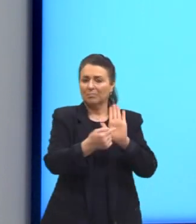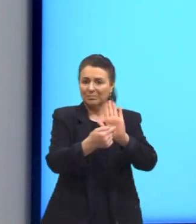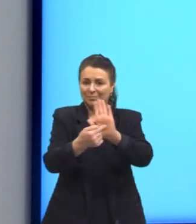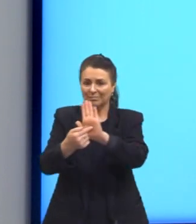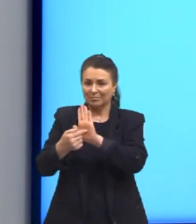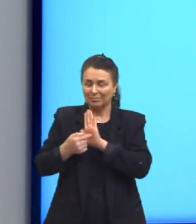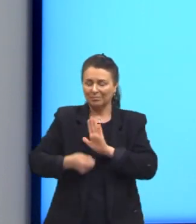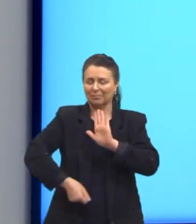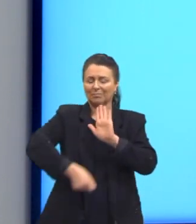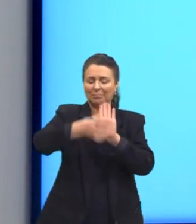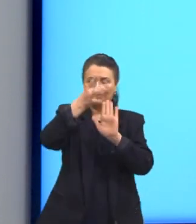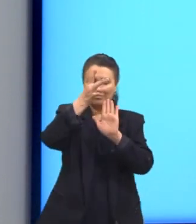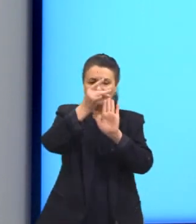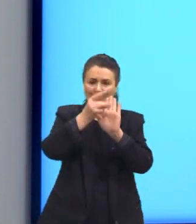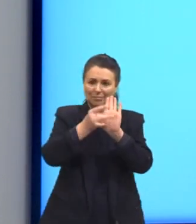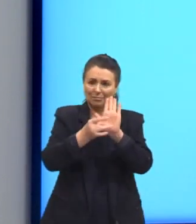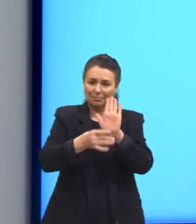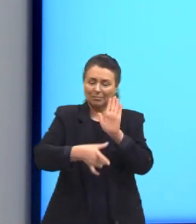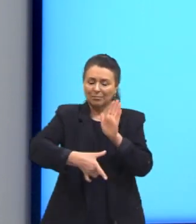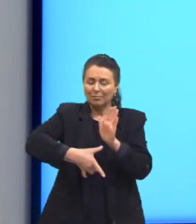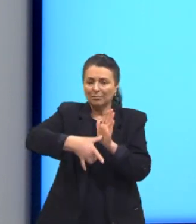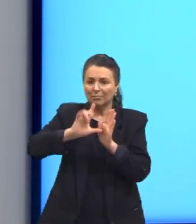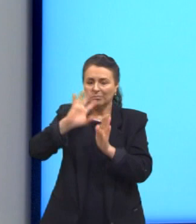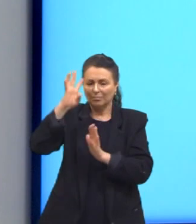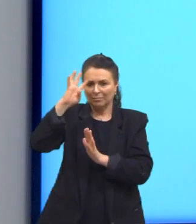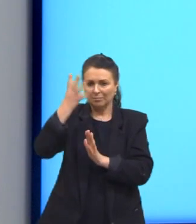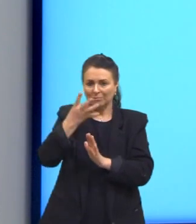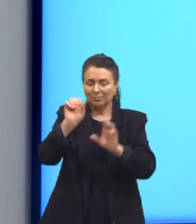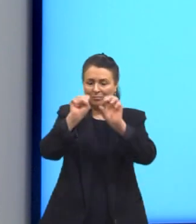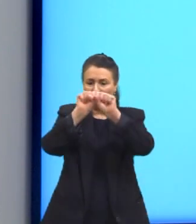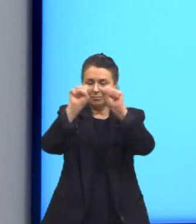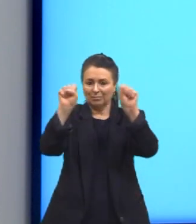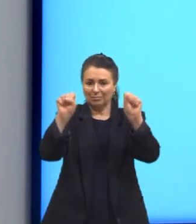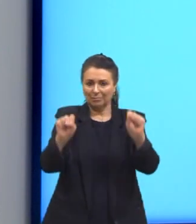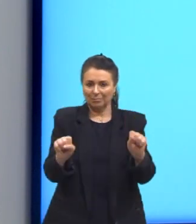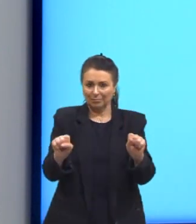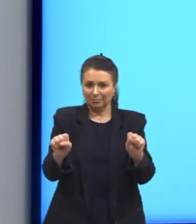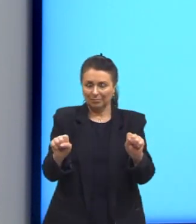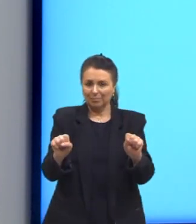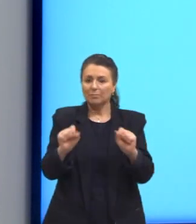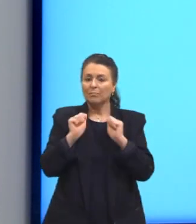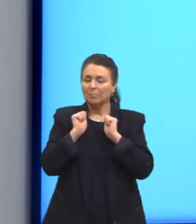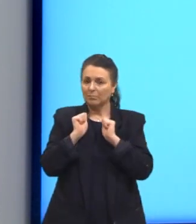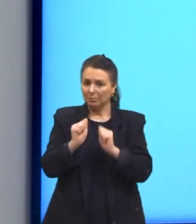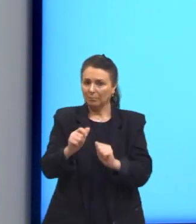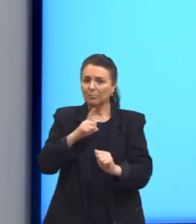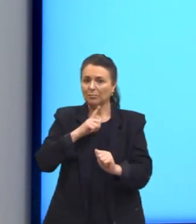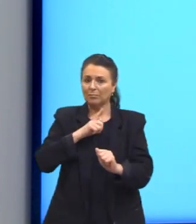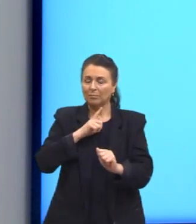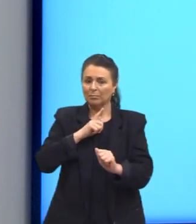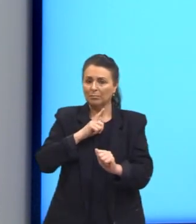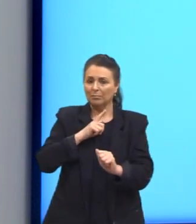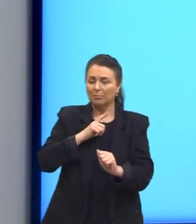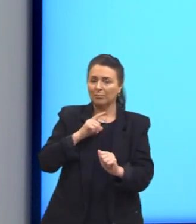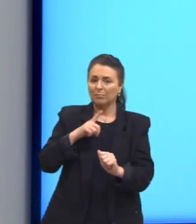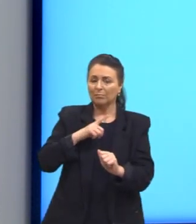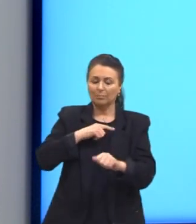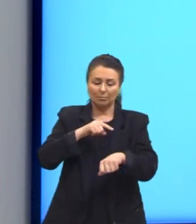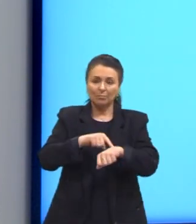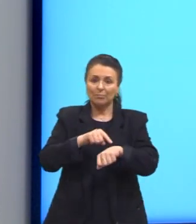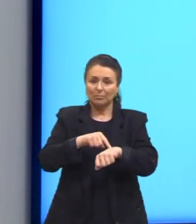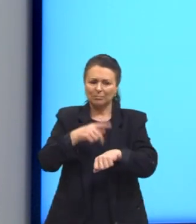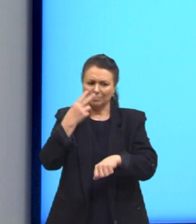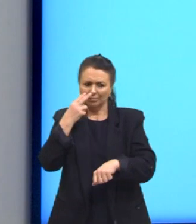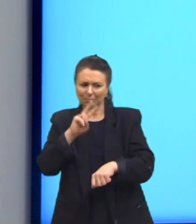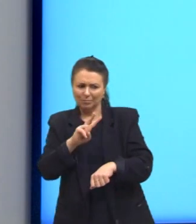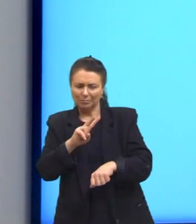essa descrição antes mesmo de resolver o sistema, tá? Ele pode até, né, nos poupar ali um pouquinho de tempo. Se eu vi que